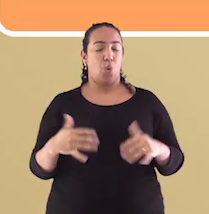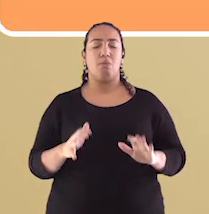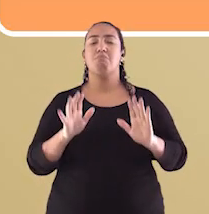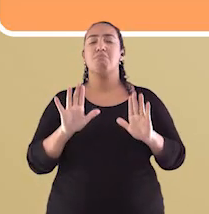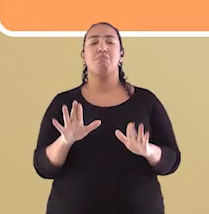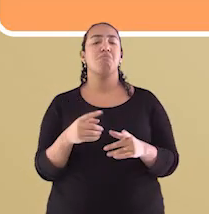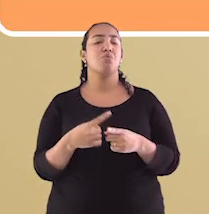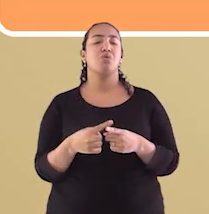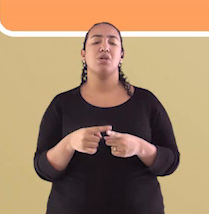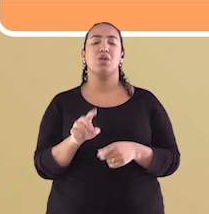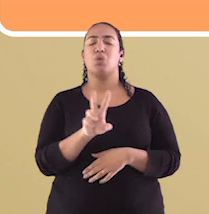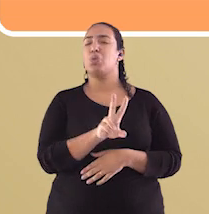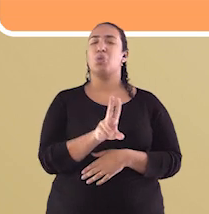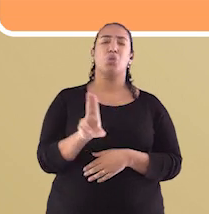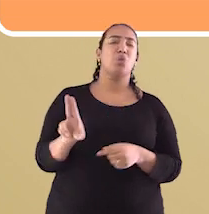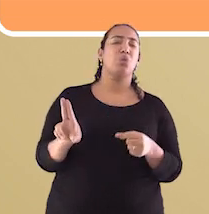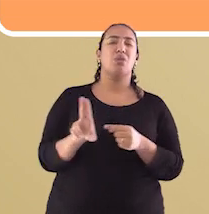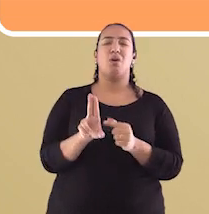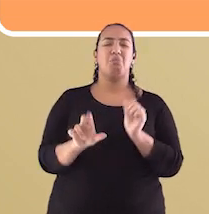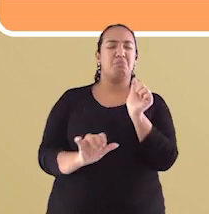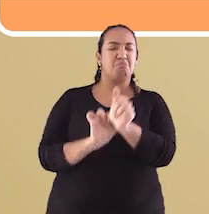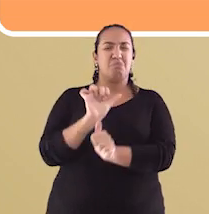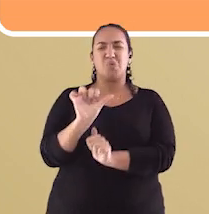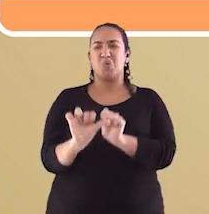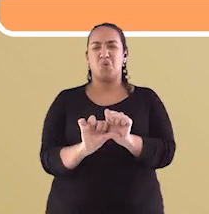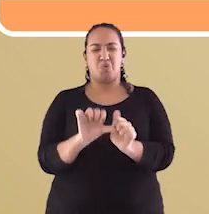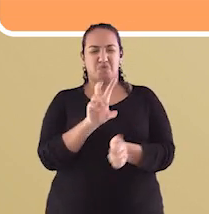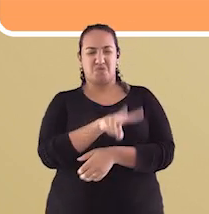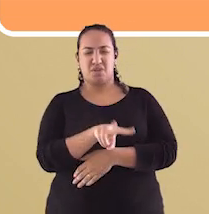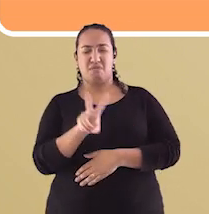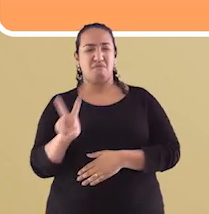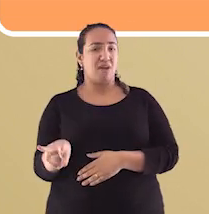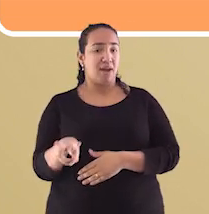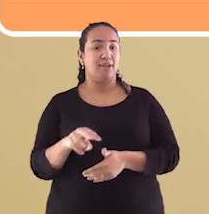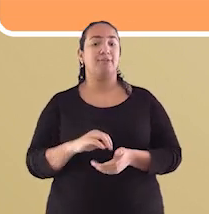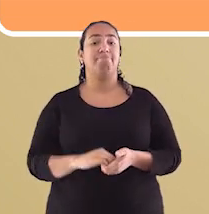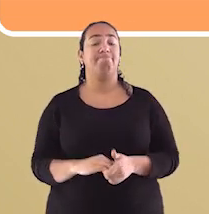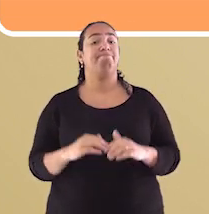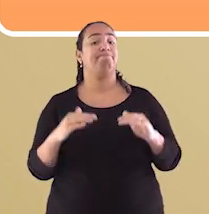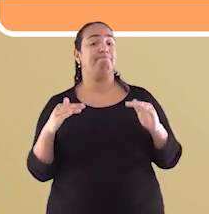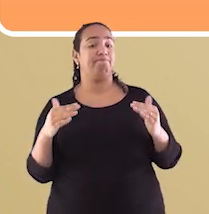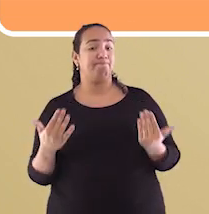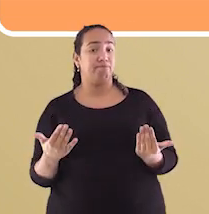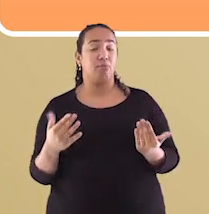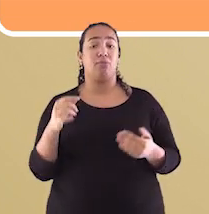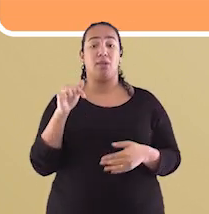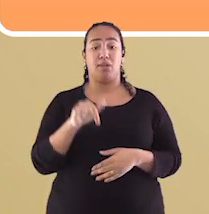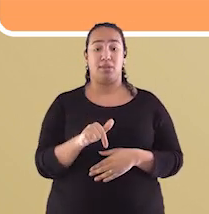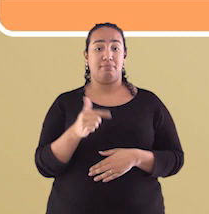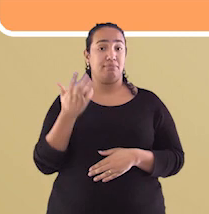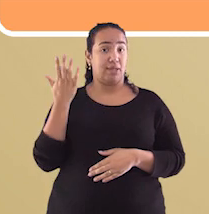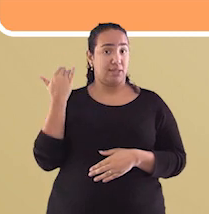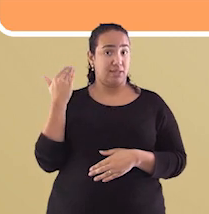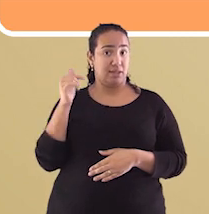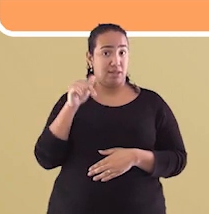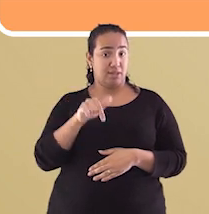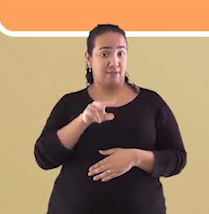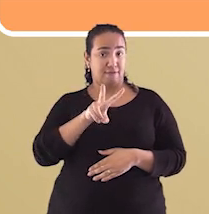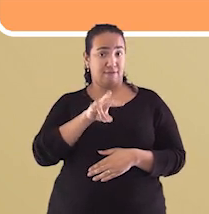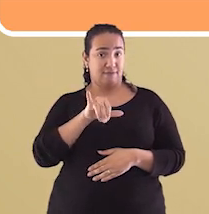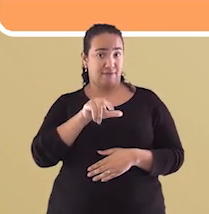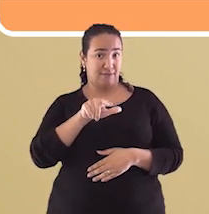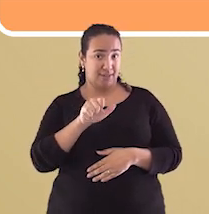do Espírito Santo depois foi mudado para Vila Velha? Acontece que Vila do Espírito